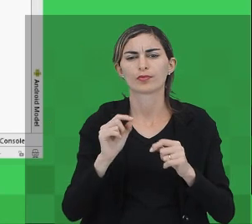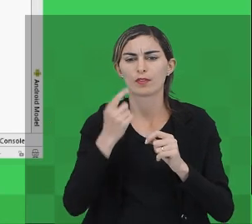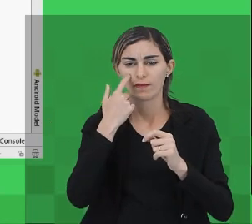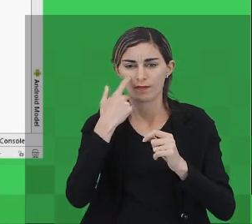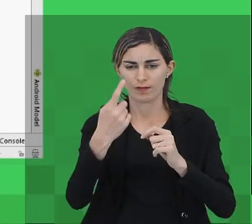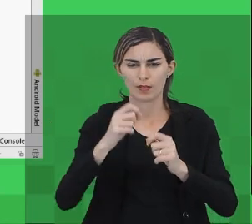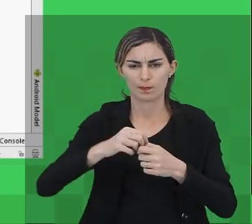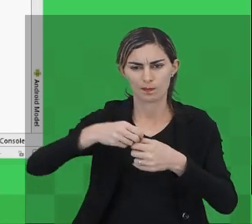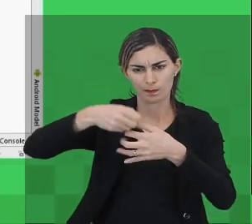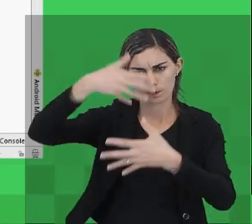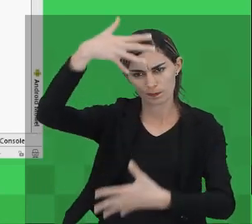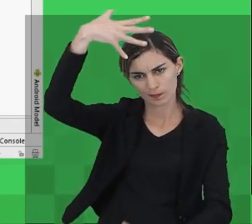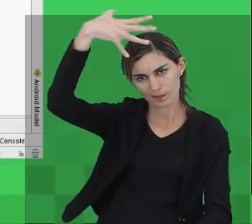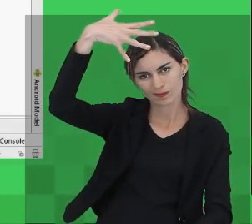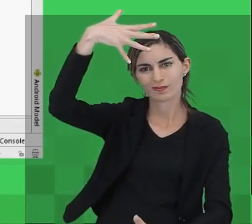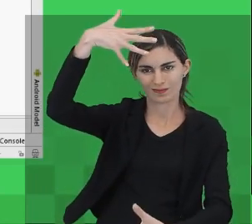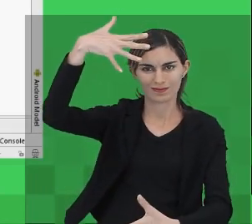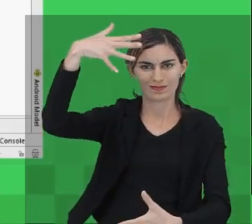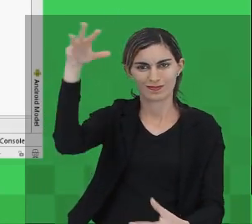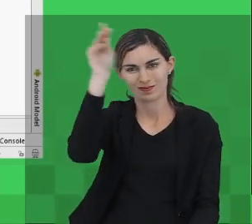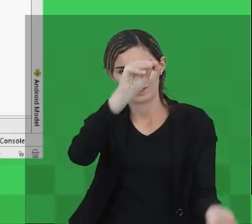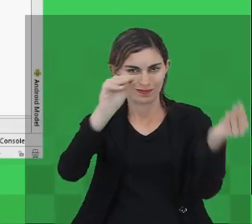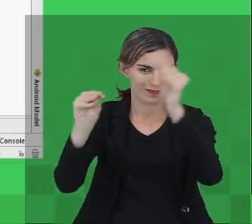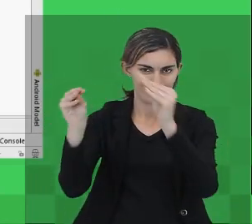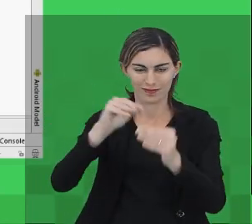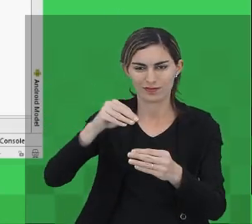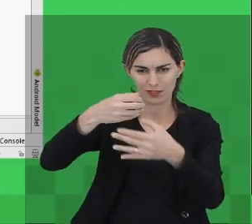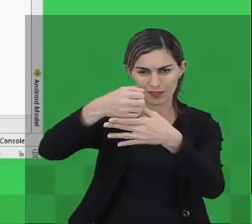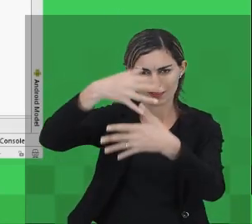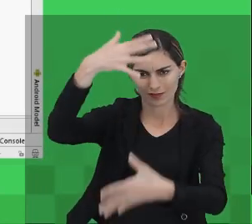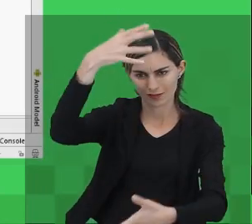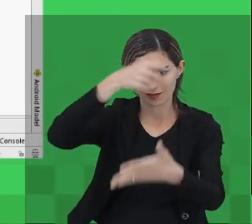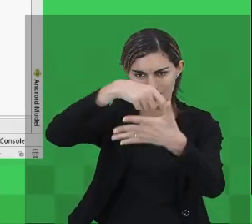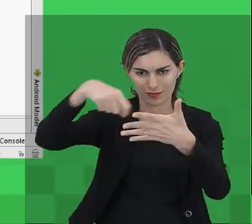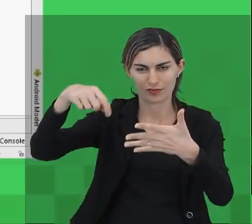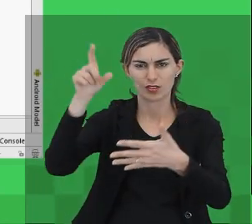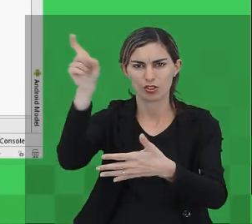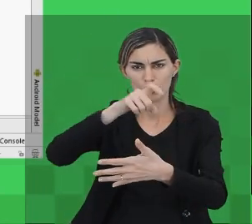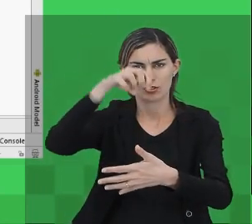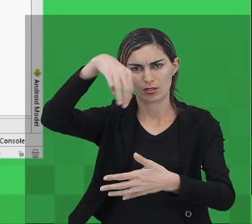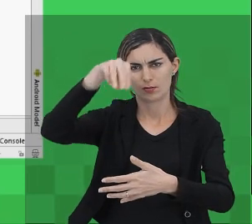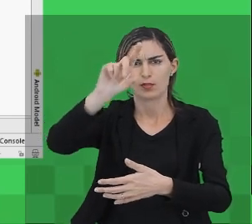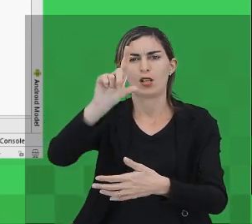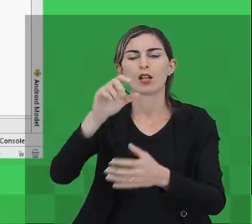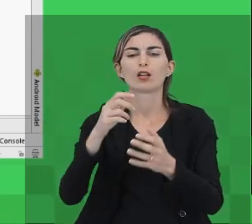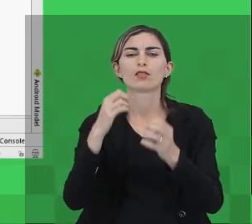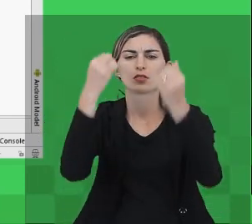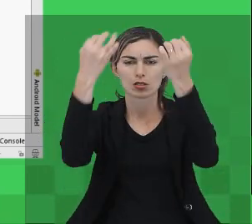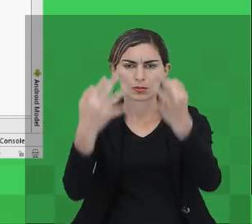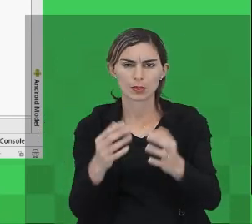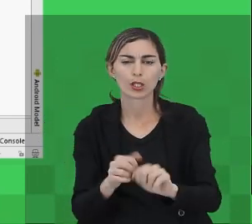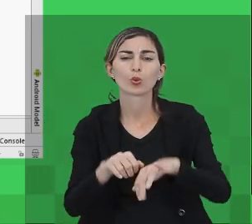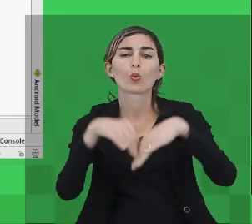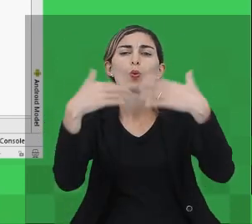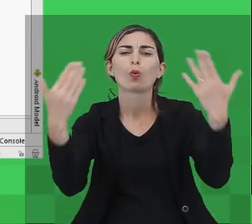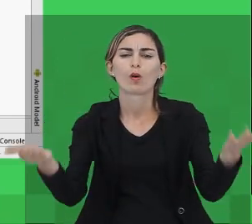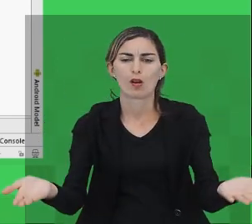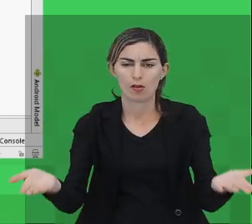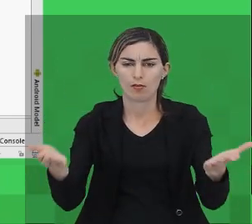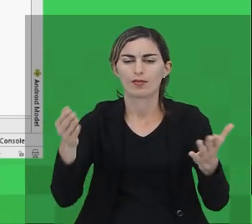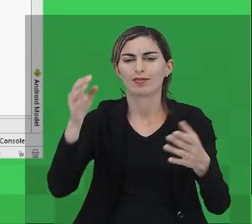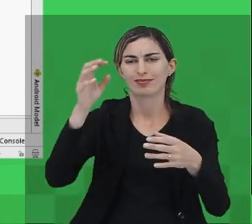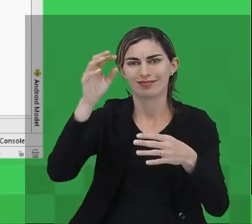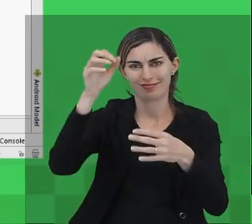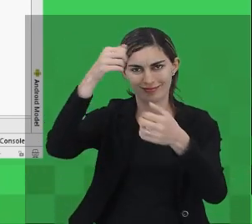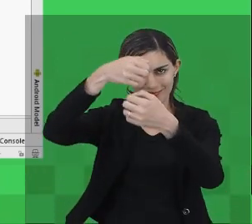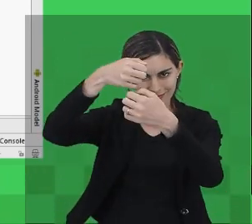cliques, você pode ver a configuração escrita desse XML. Então ele está dizendo qual é a Active